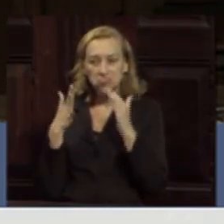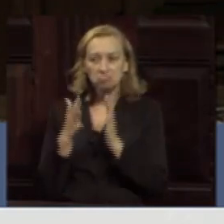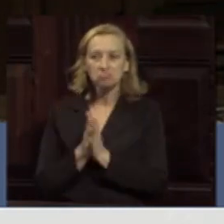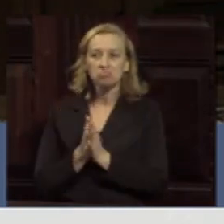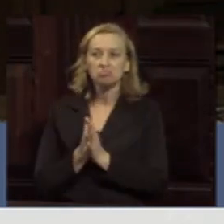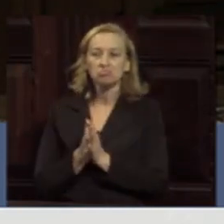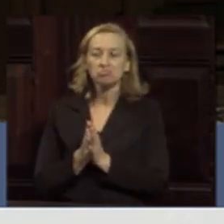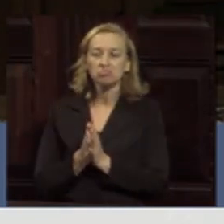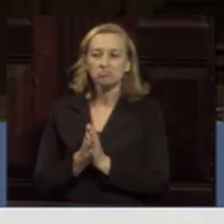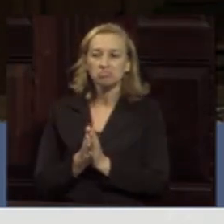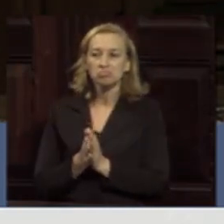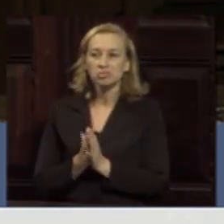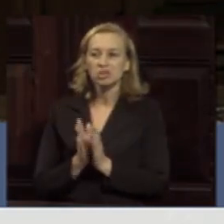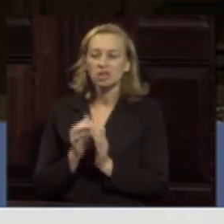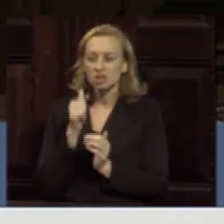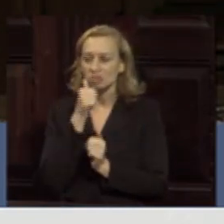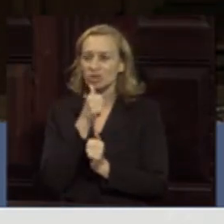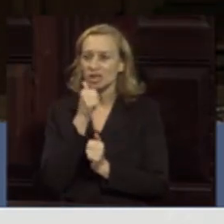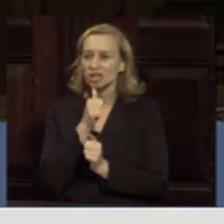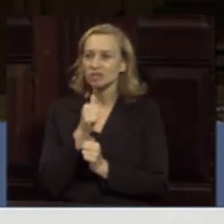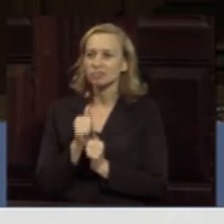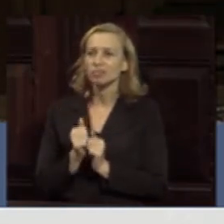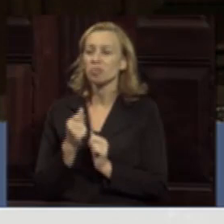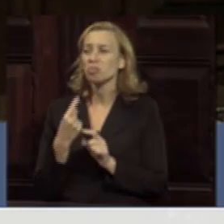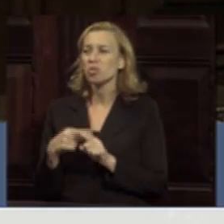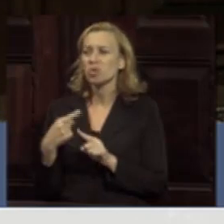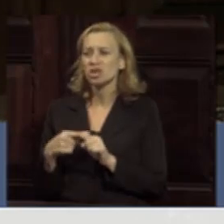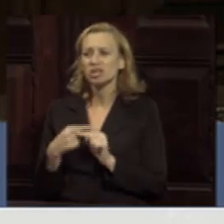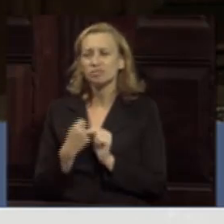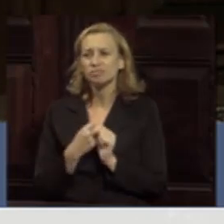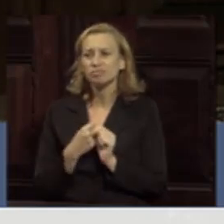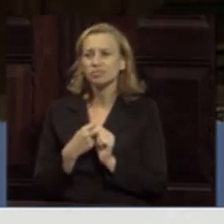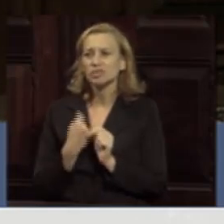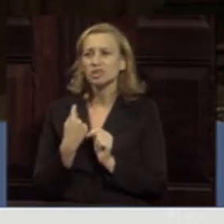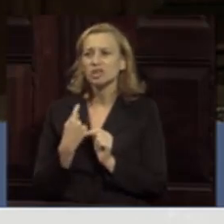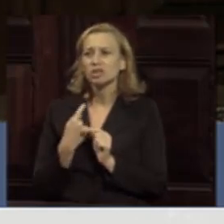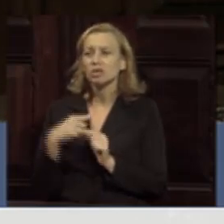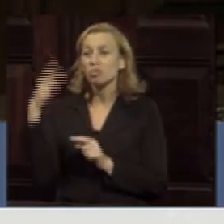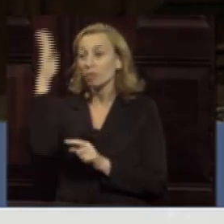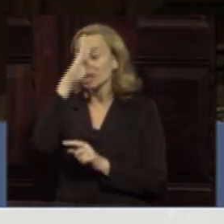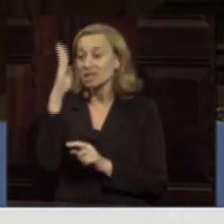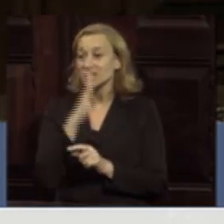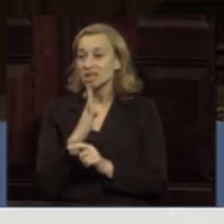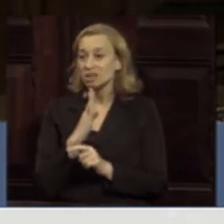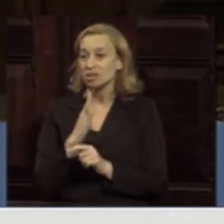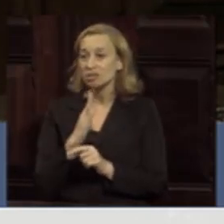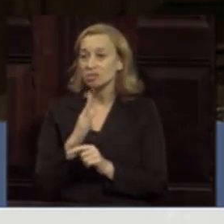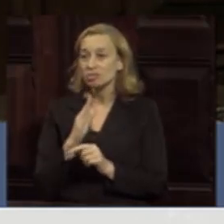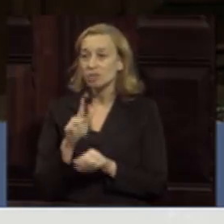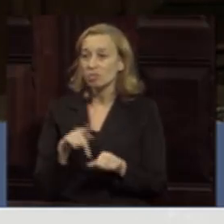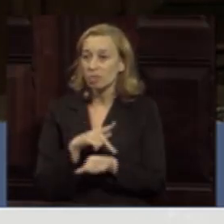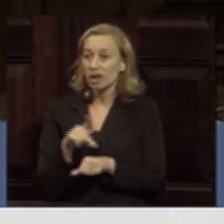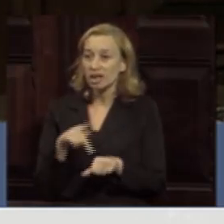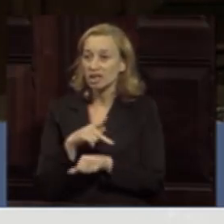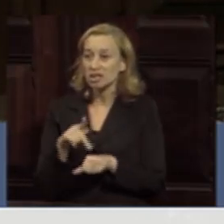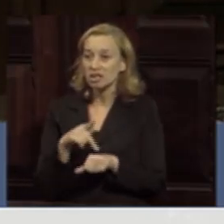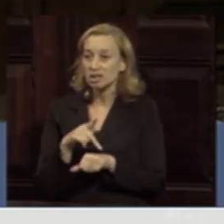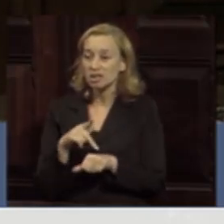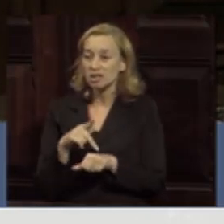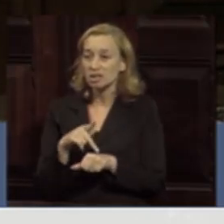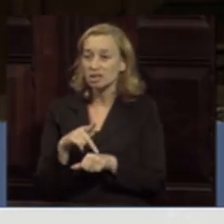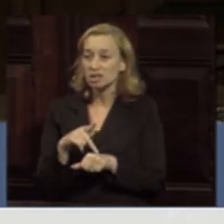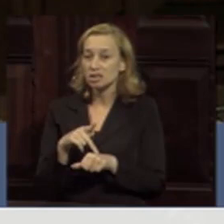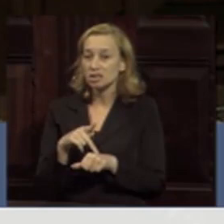contexto da luta social das mulheres. E por quê? Porque o Brasil é um país ainda muito atravessado